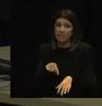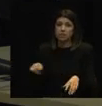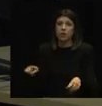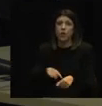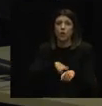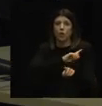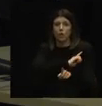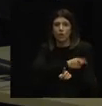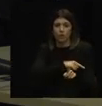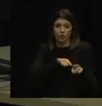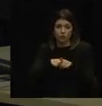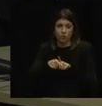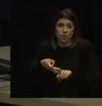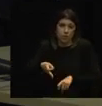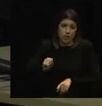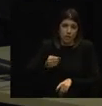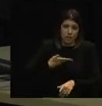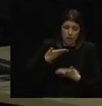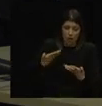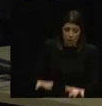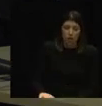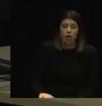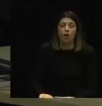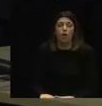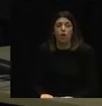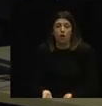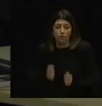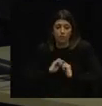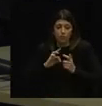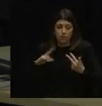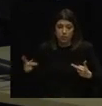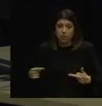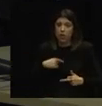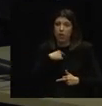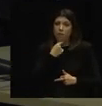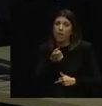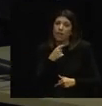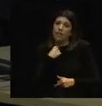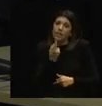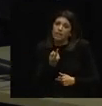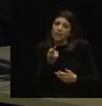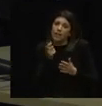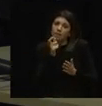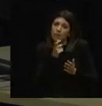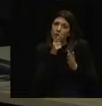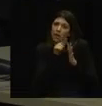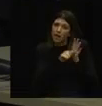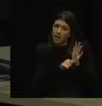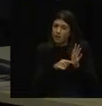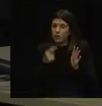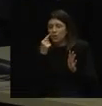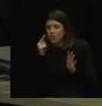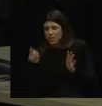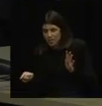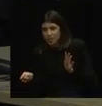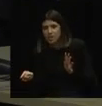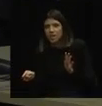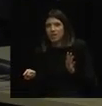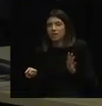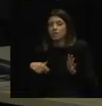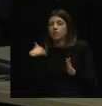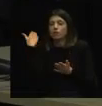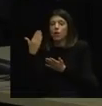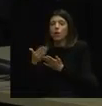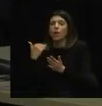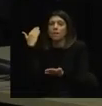forças políticas na governação da autarquia, por muito que digam no plano das intenções, conhecemos bem até onde estão dispostos